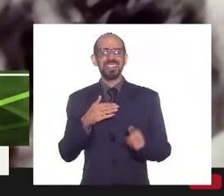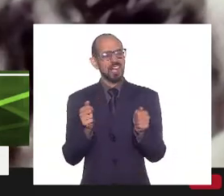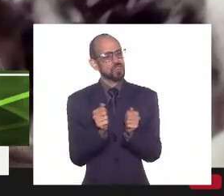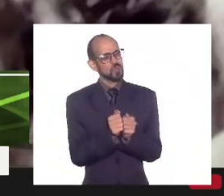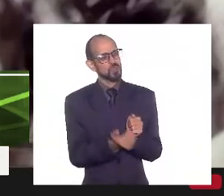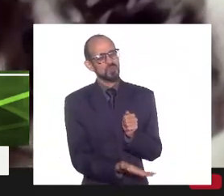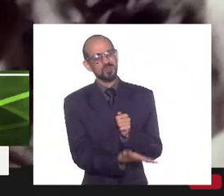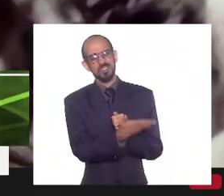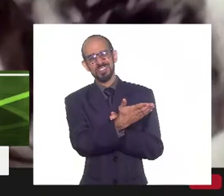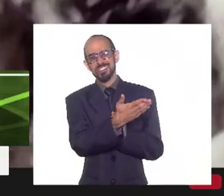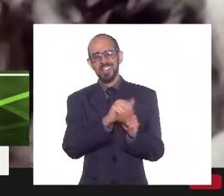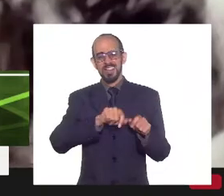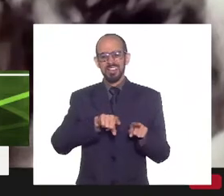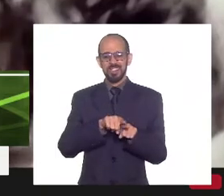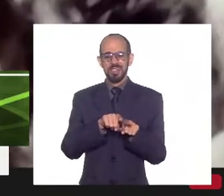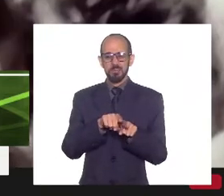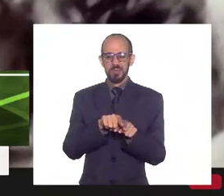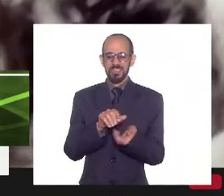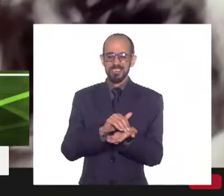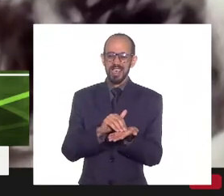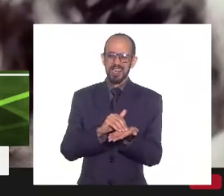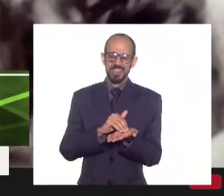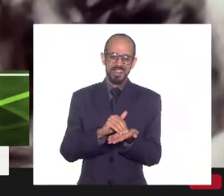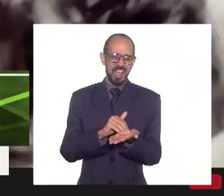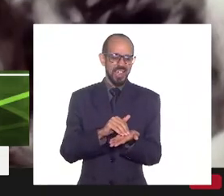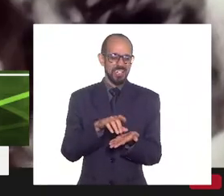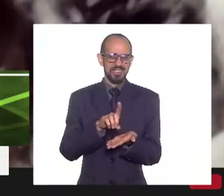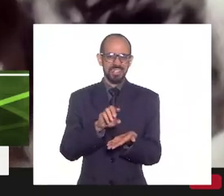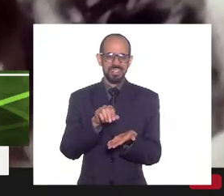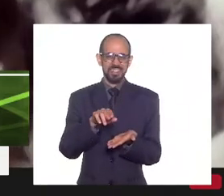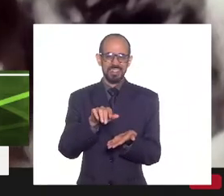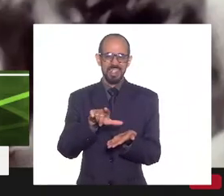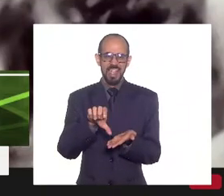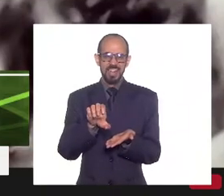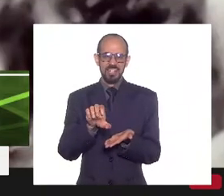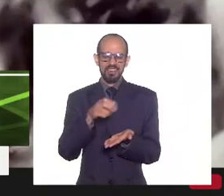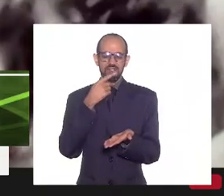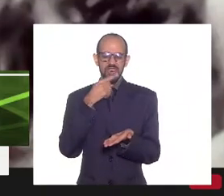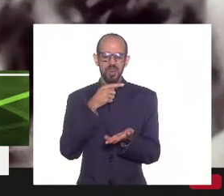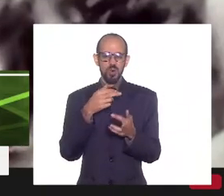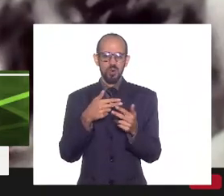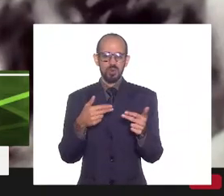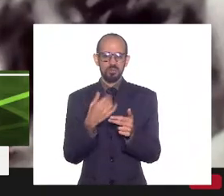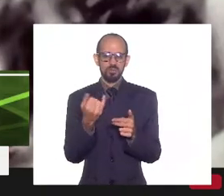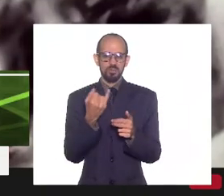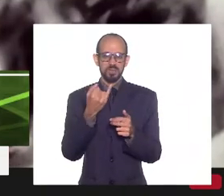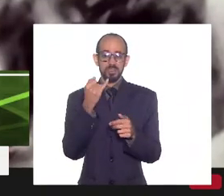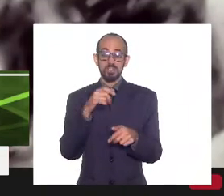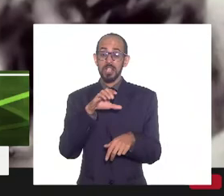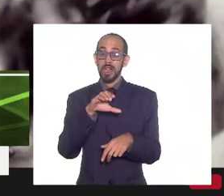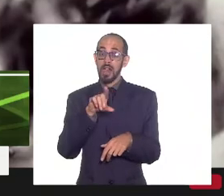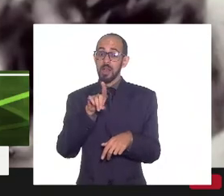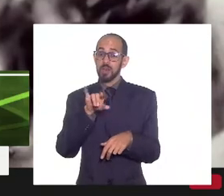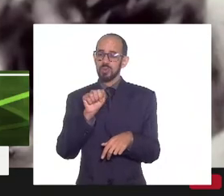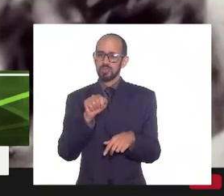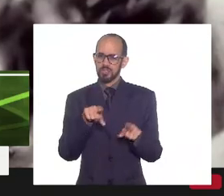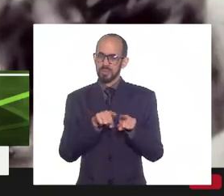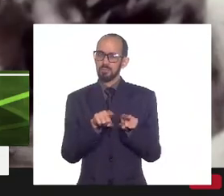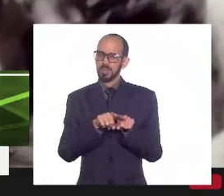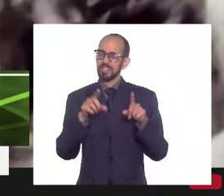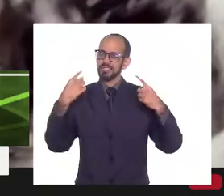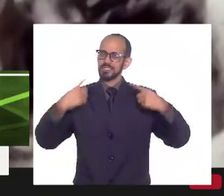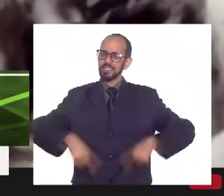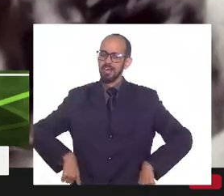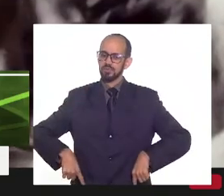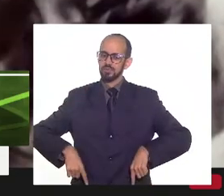né? Secretária Daniele Barros já trouxe questões bem importantes que eu queria retomar. Cláudia Viana, um desafio, né? Tá na direção dessa